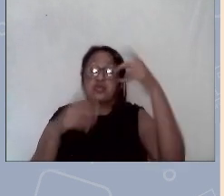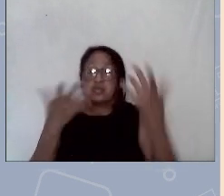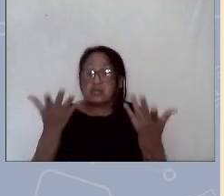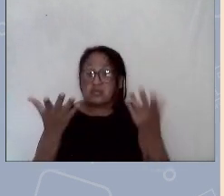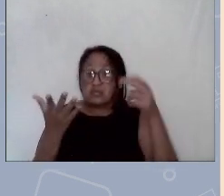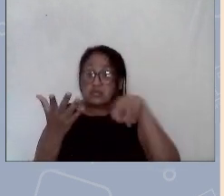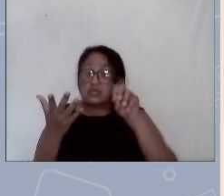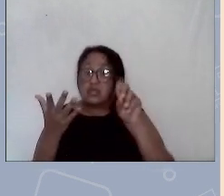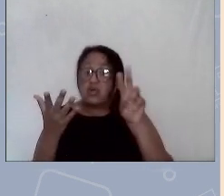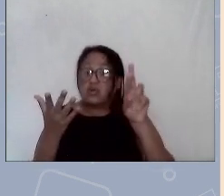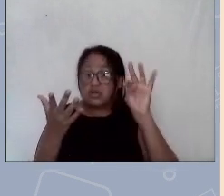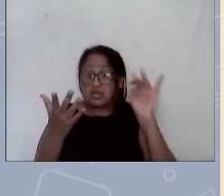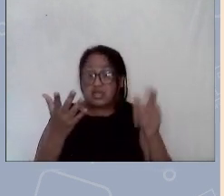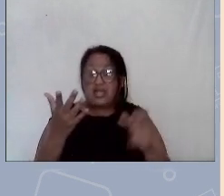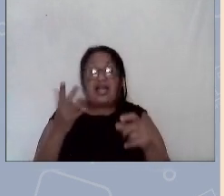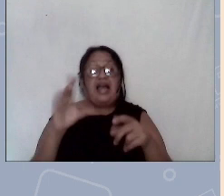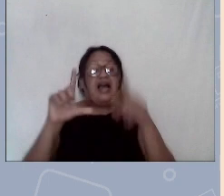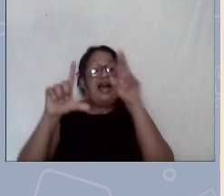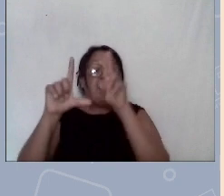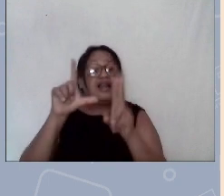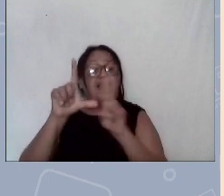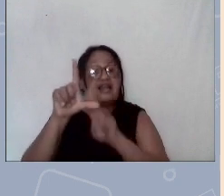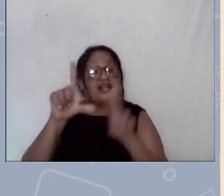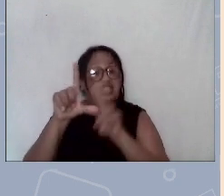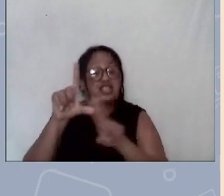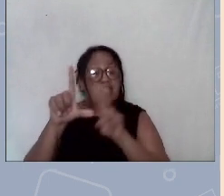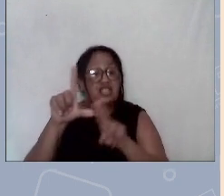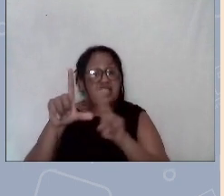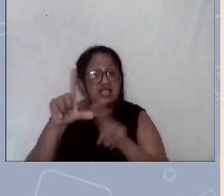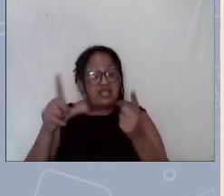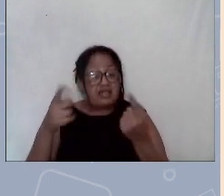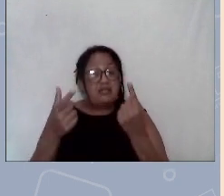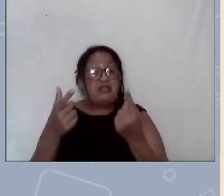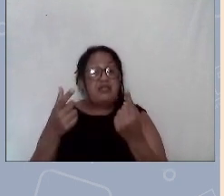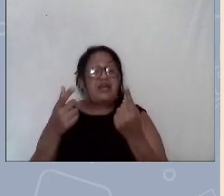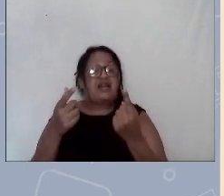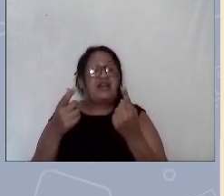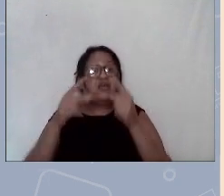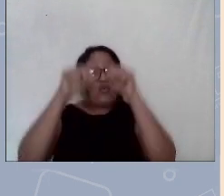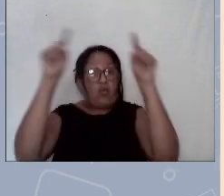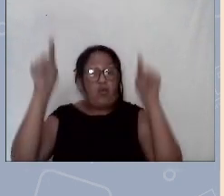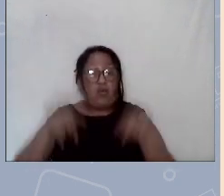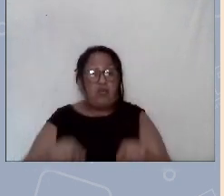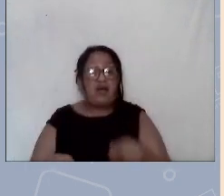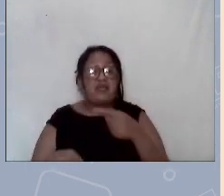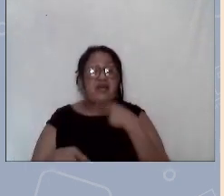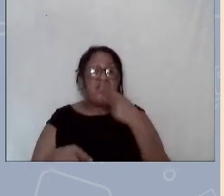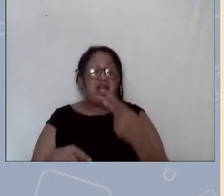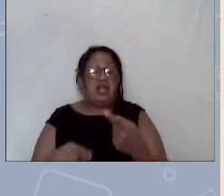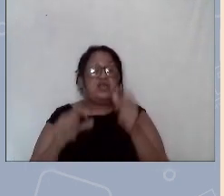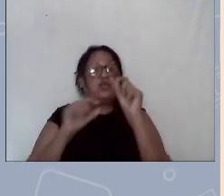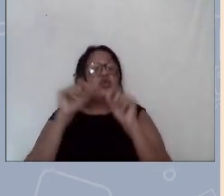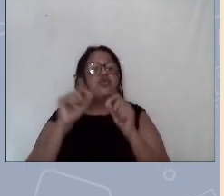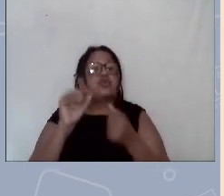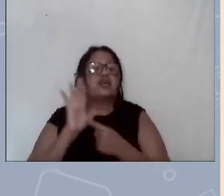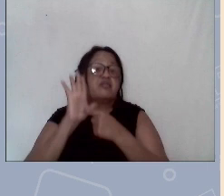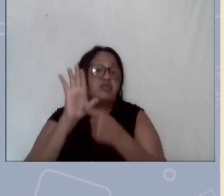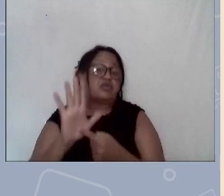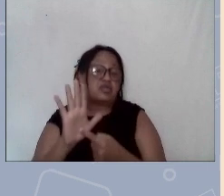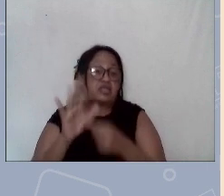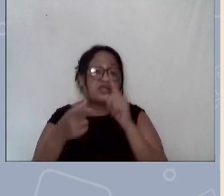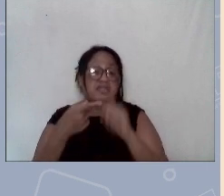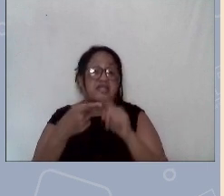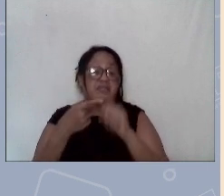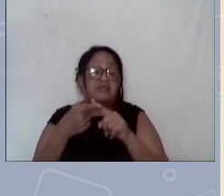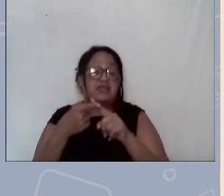que vai dizer o que é que o mapa está falando cada coisa representada o que ela representa e a escala que